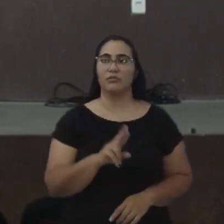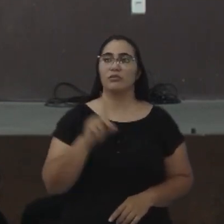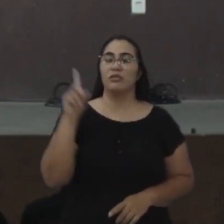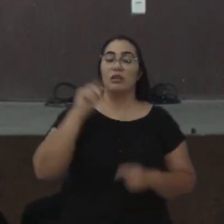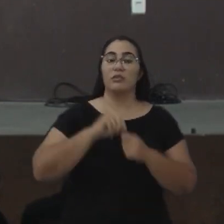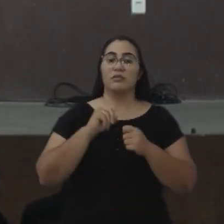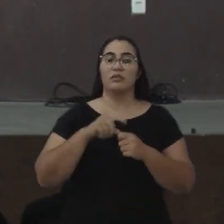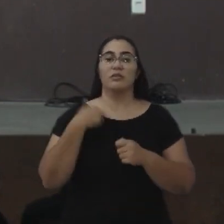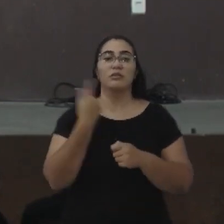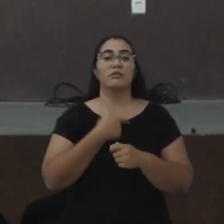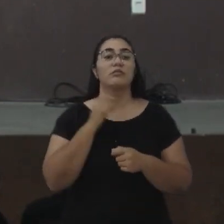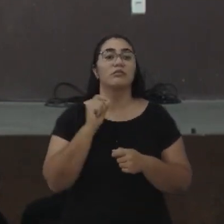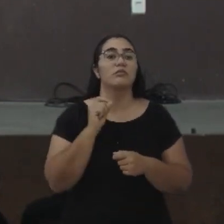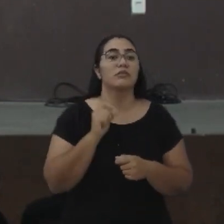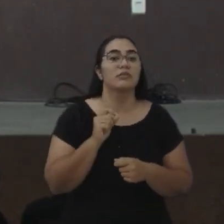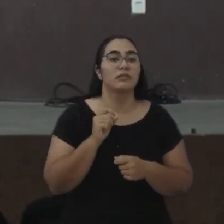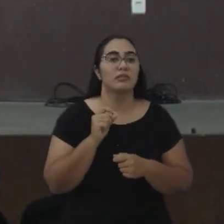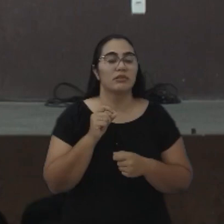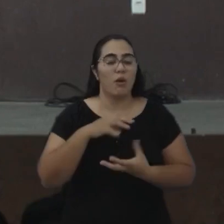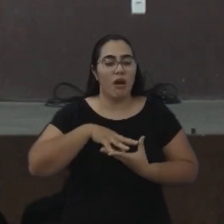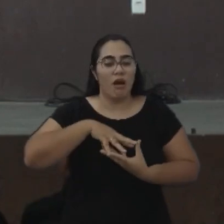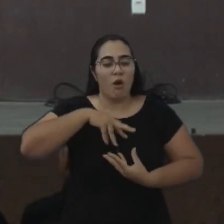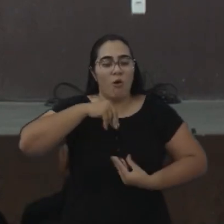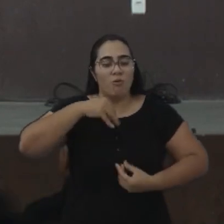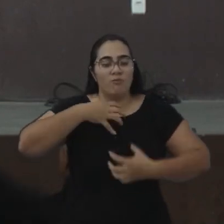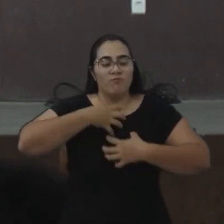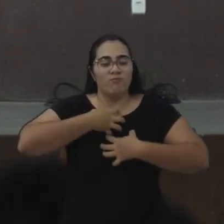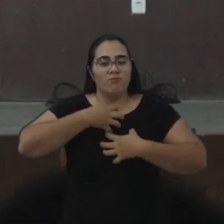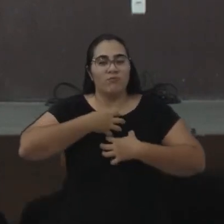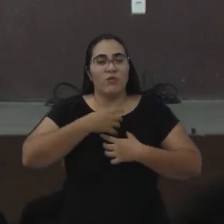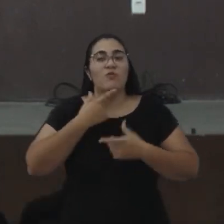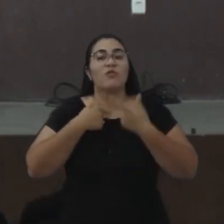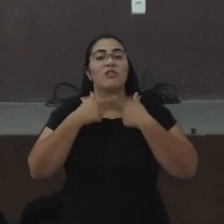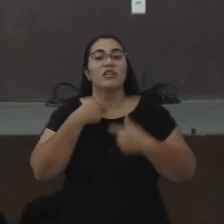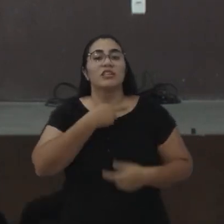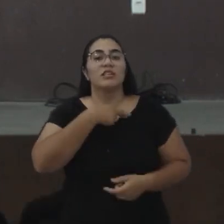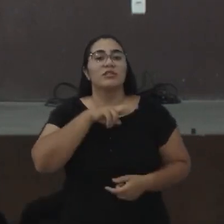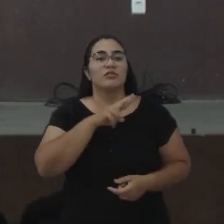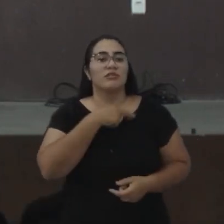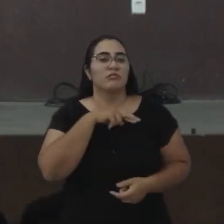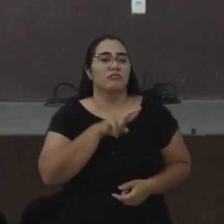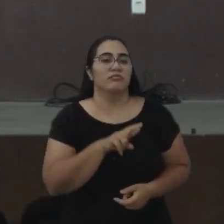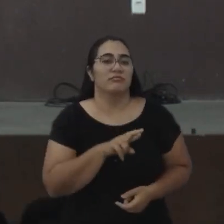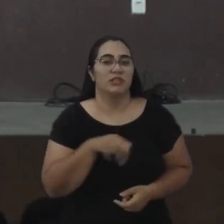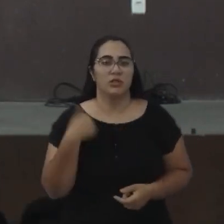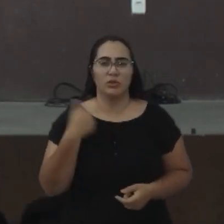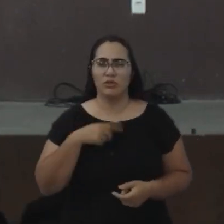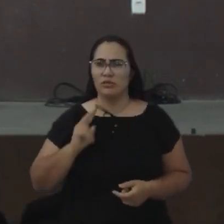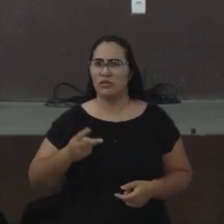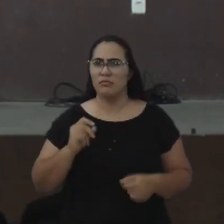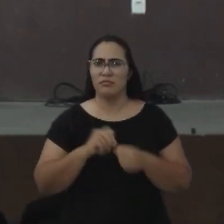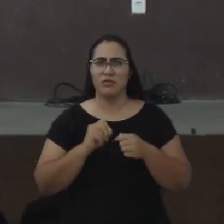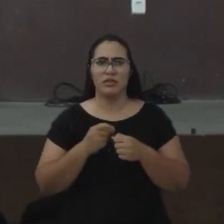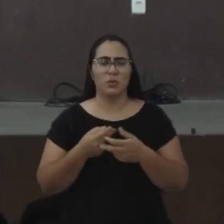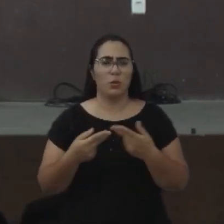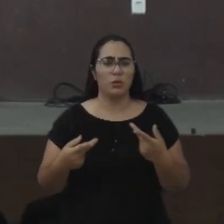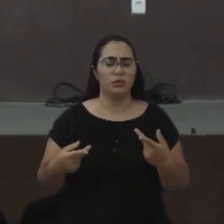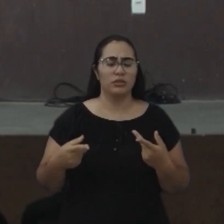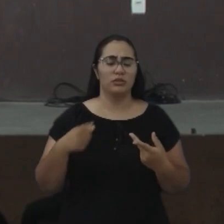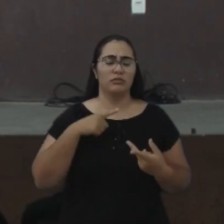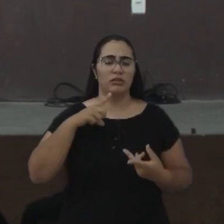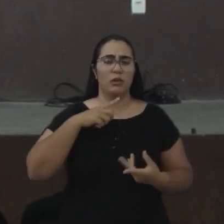com essa alma religiosa. O que nós fazemos sempre tem uma intenção